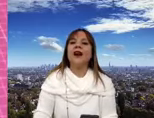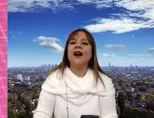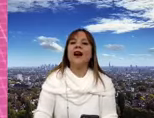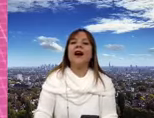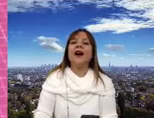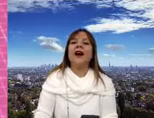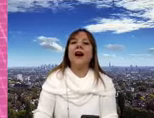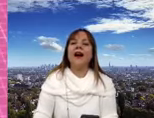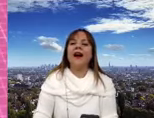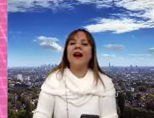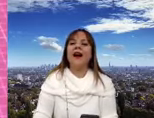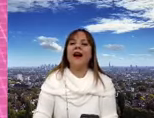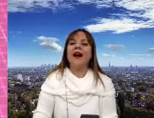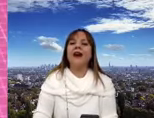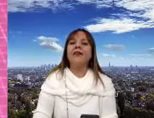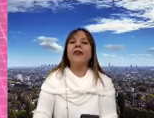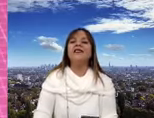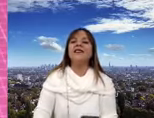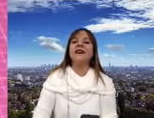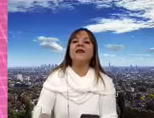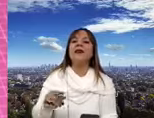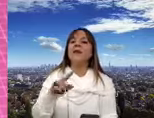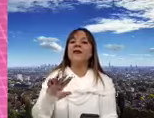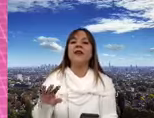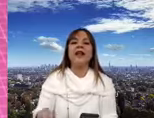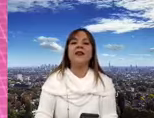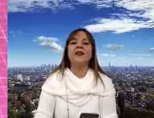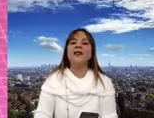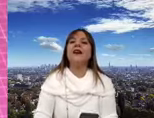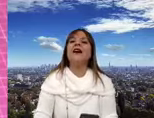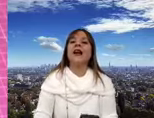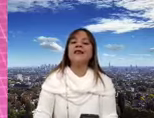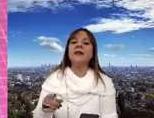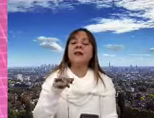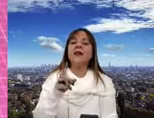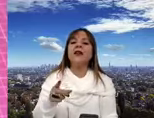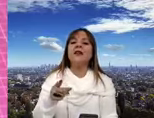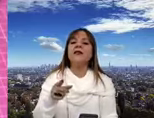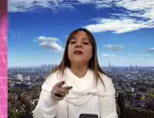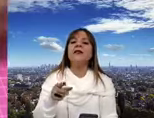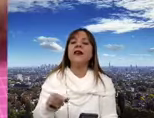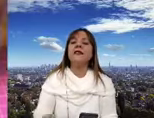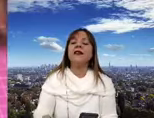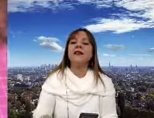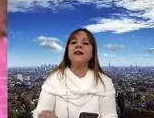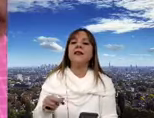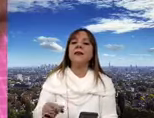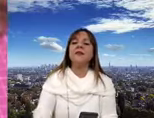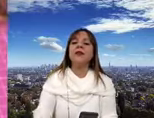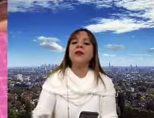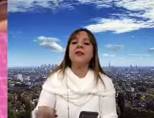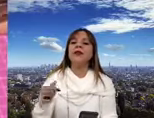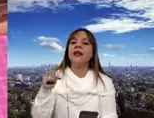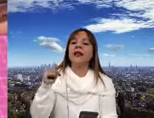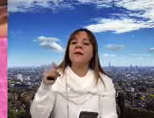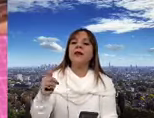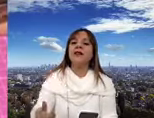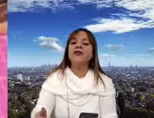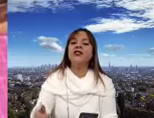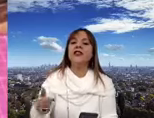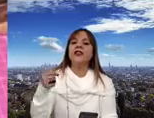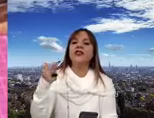apaixonada por madeira. Nossa, E esse aí efeito eu vou fazer. perfeito. Essa Fica mesma muito boa. coleção, né, Stephanie? Essa mesma coleção tem imitando